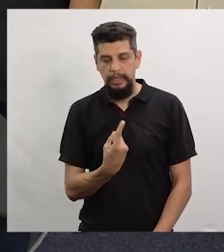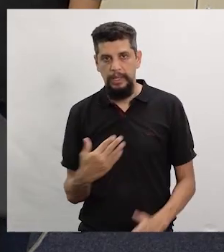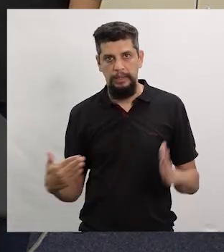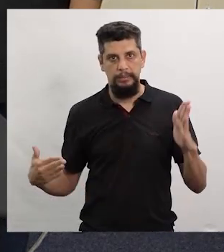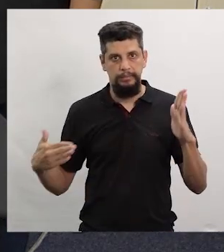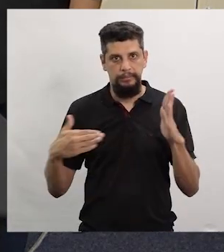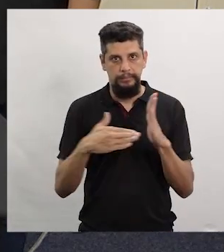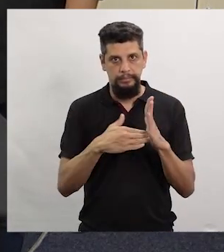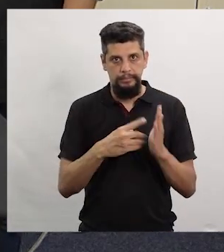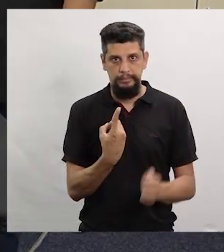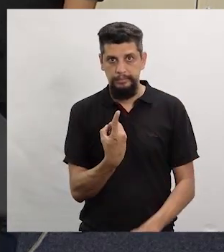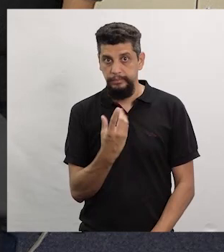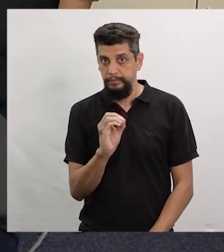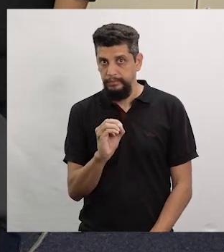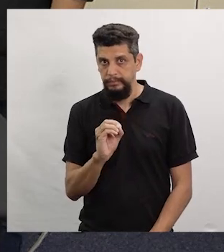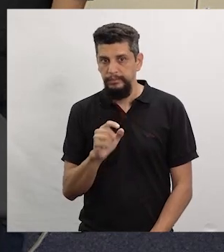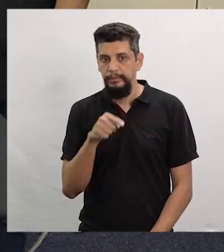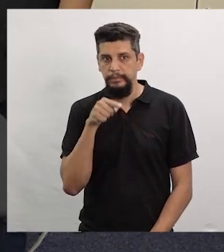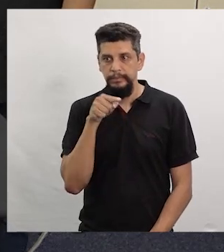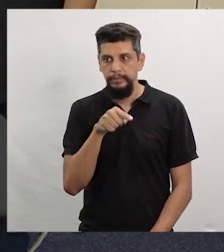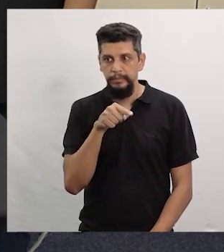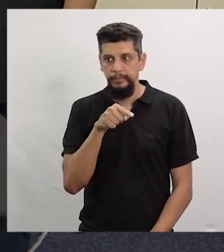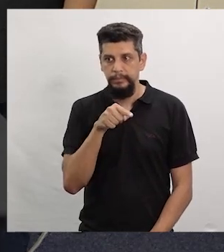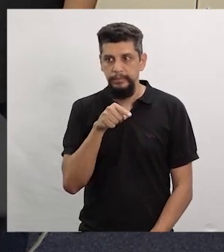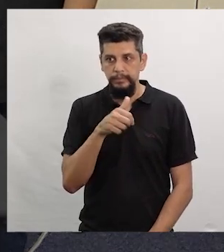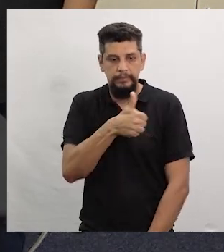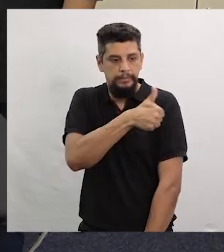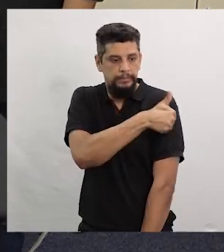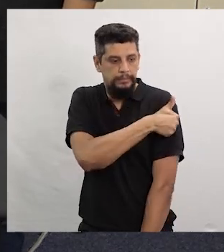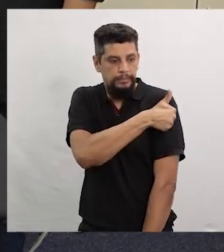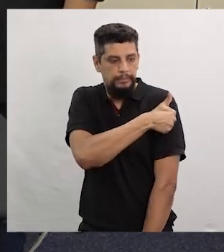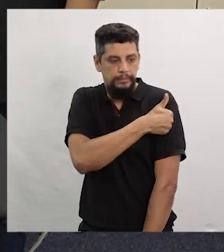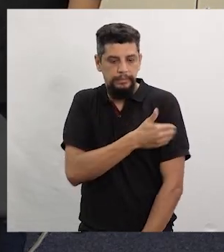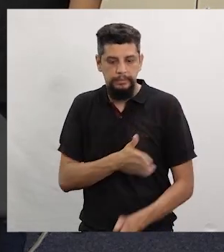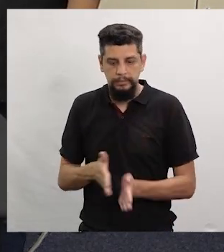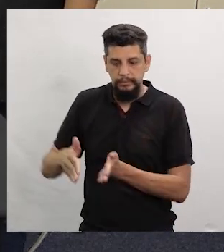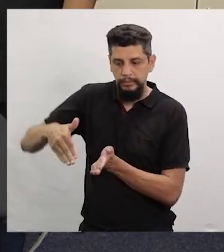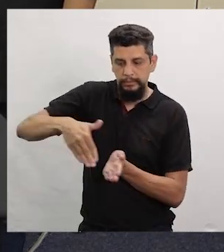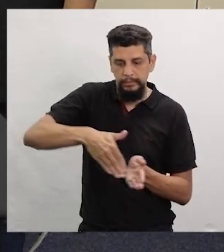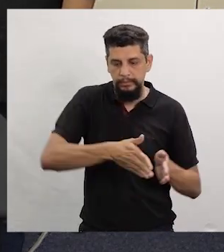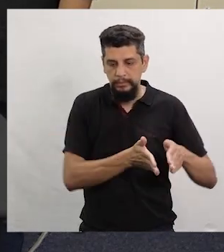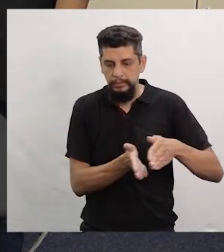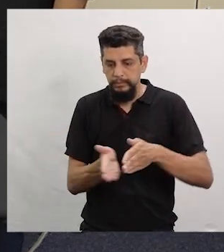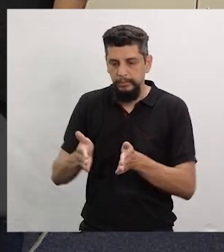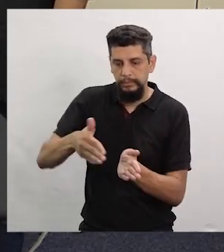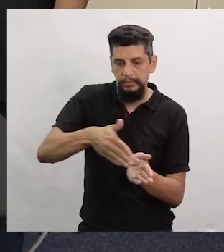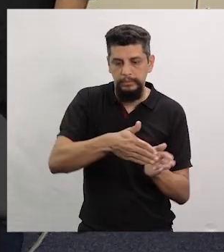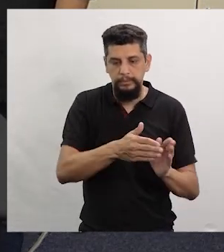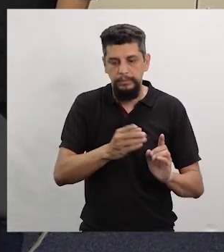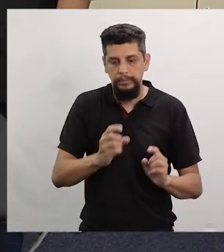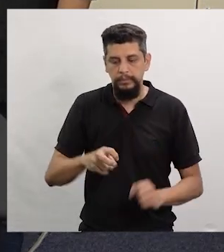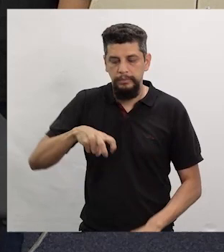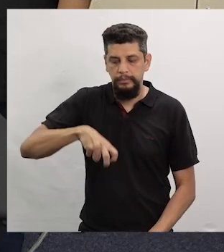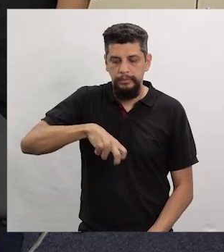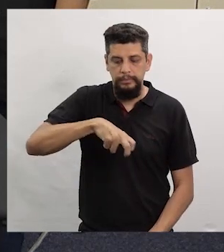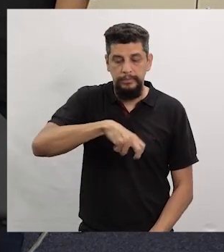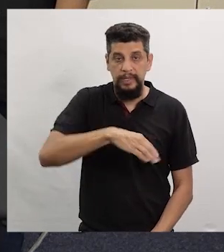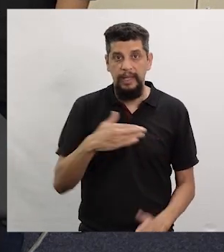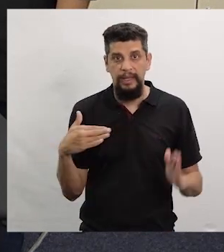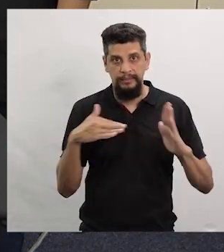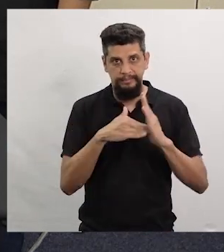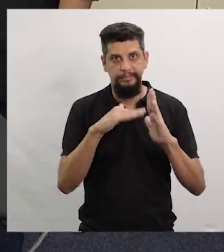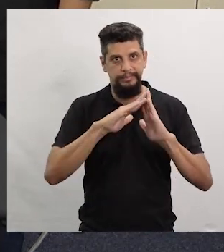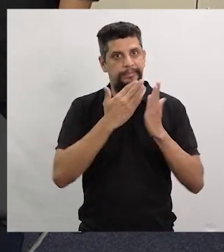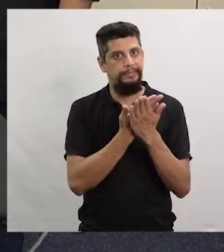número 10 então eles vão até a escola ok então